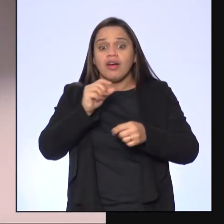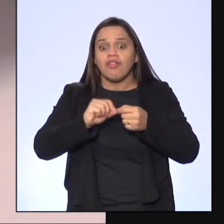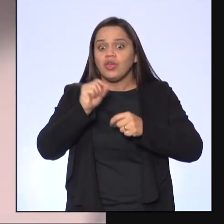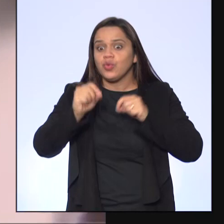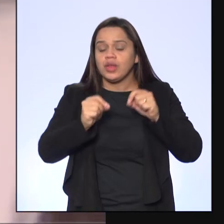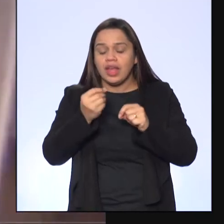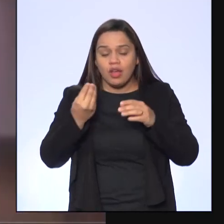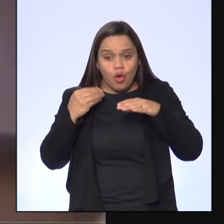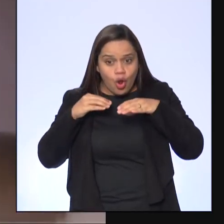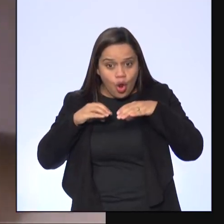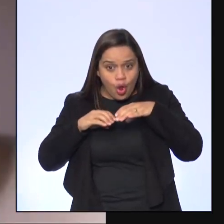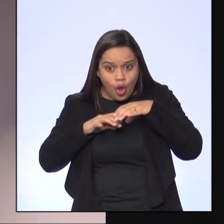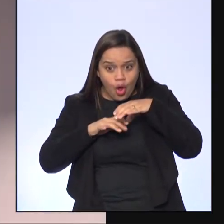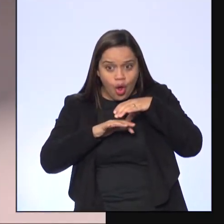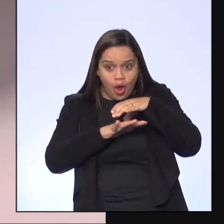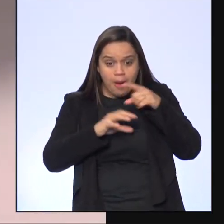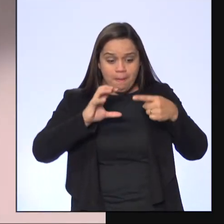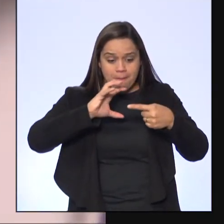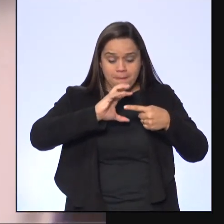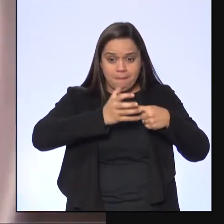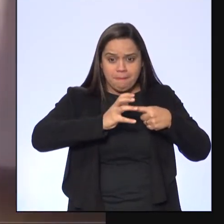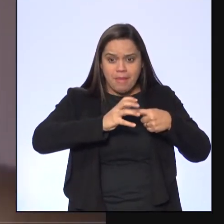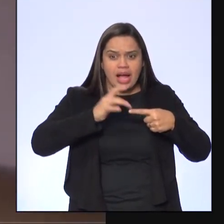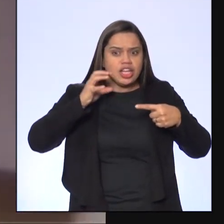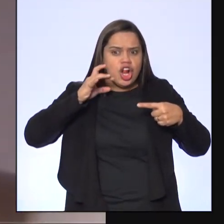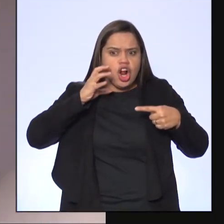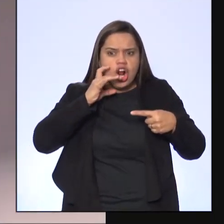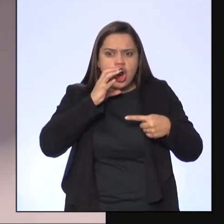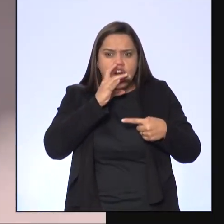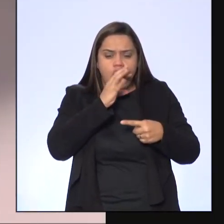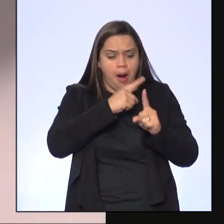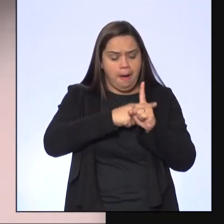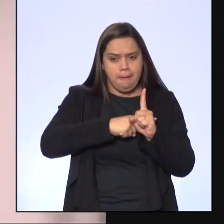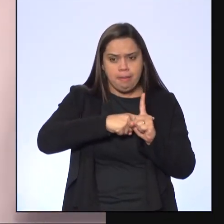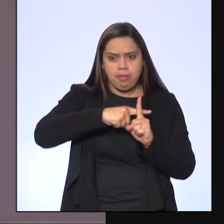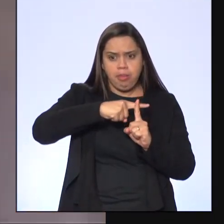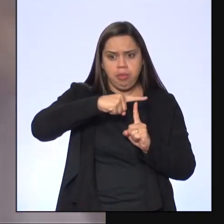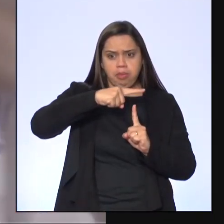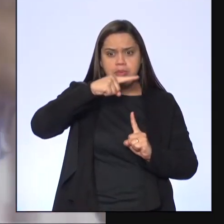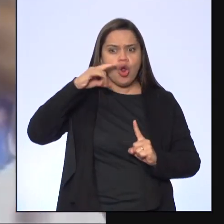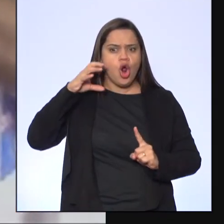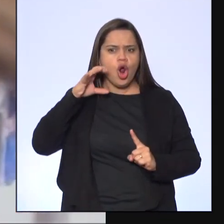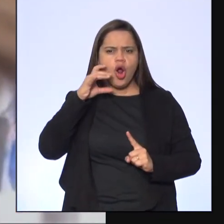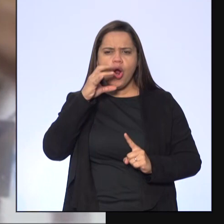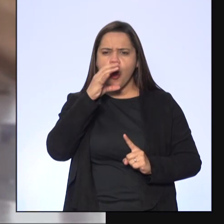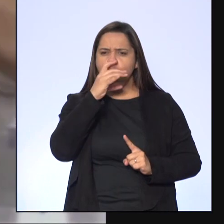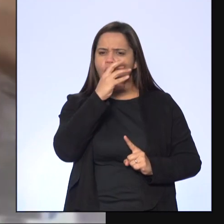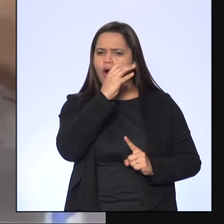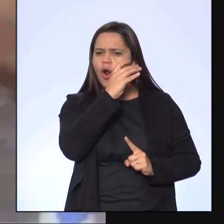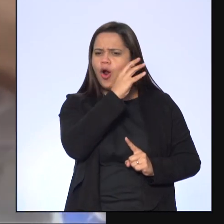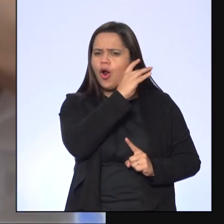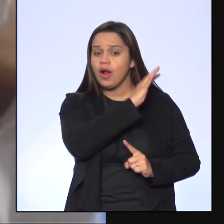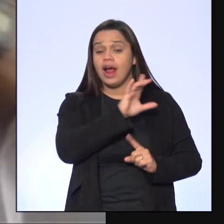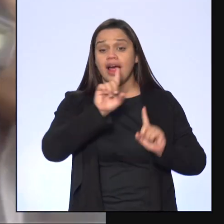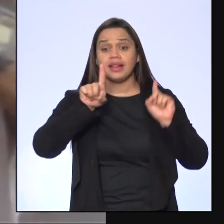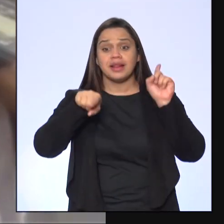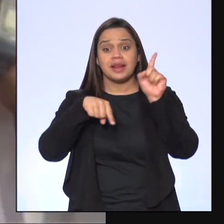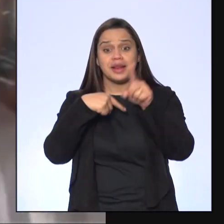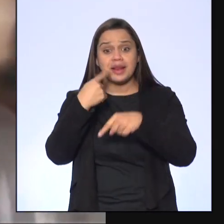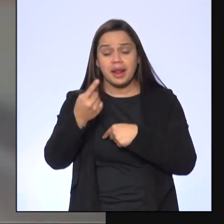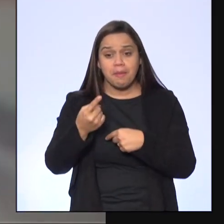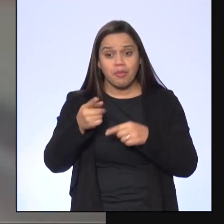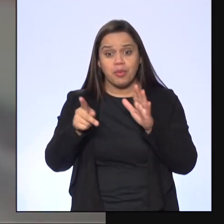é colocado nestas máquinas a uma temperatura de 400 graus. No final, os técnicos